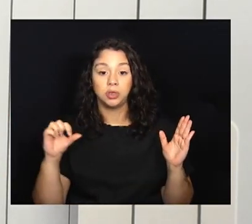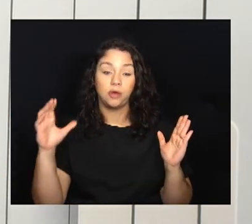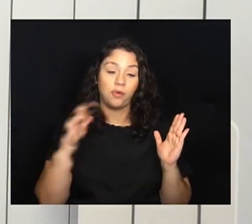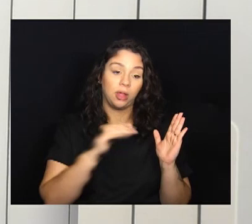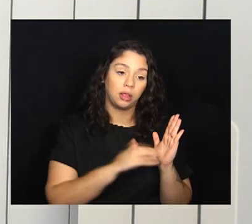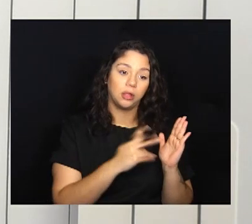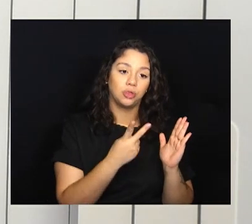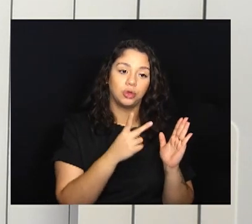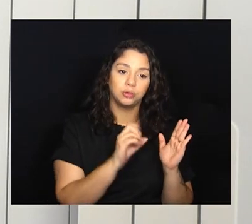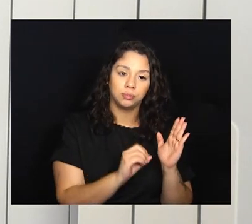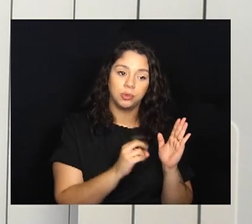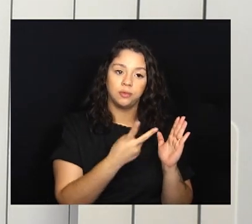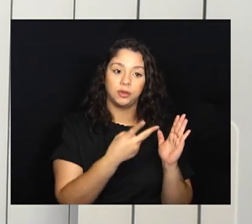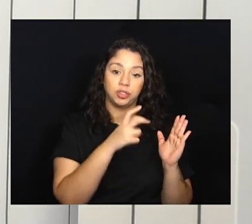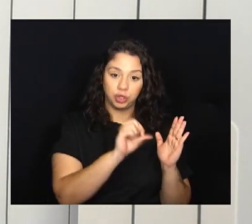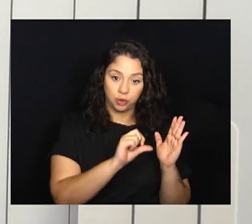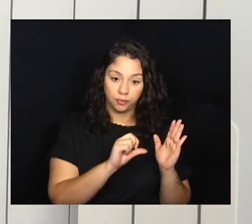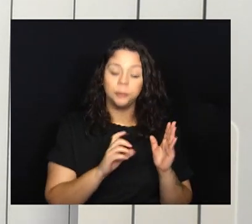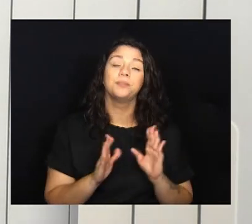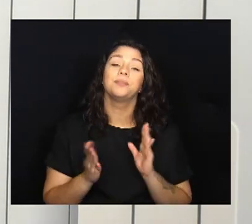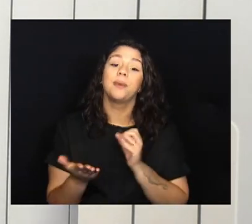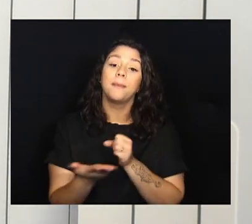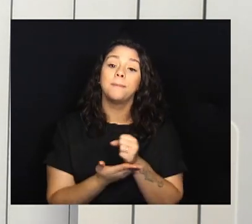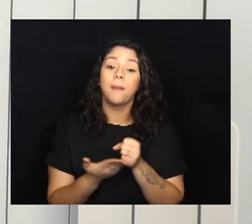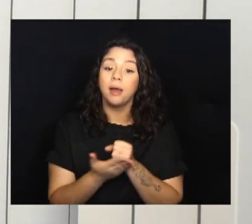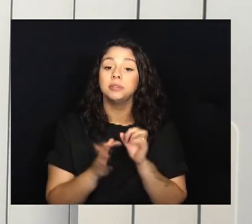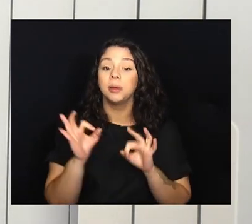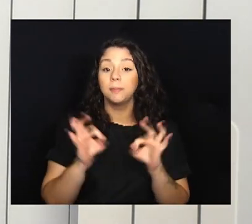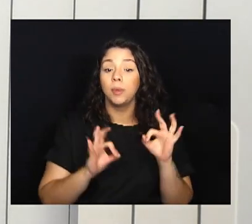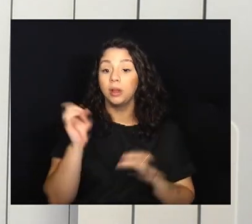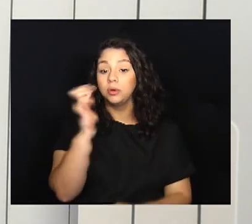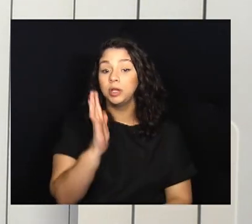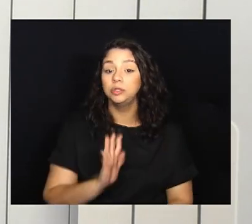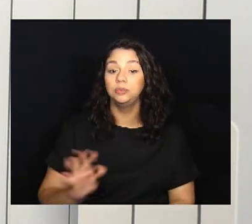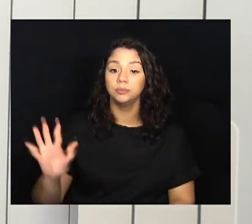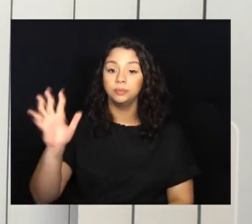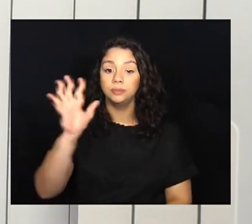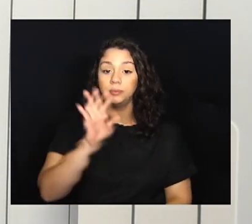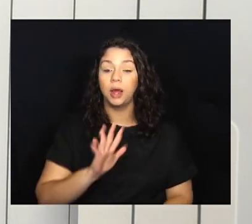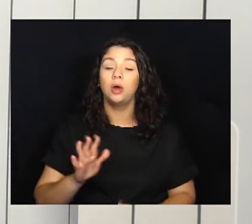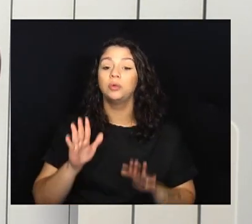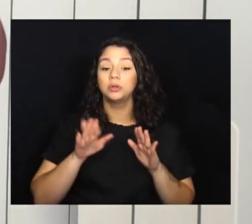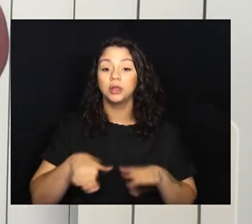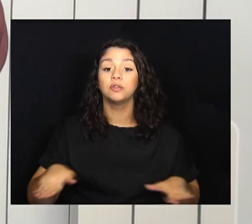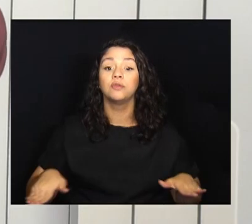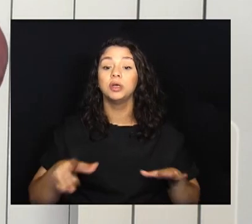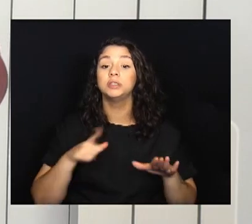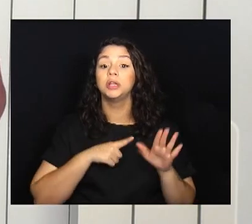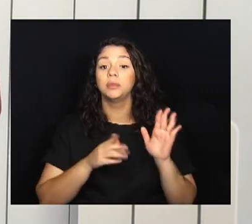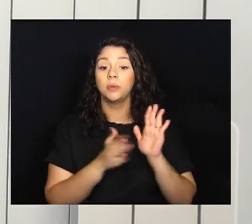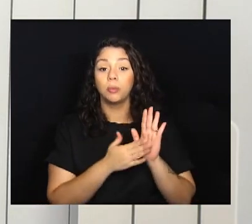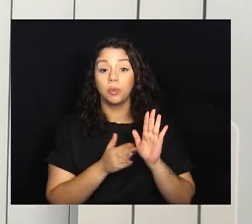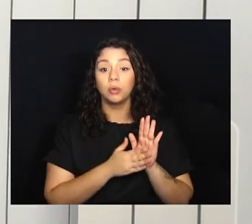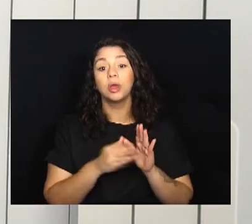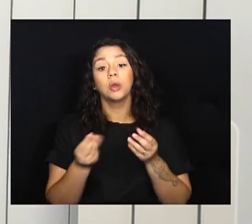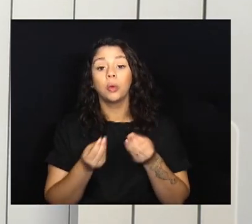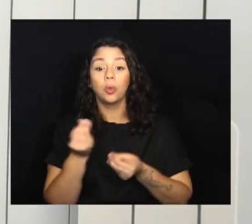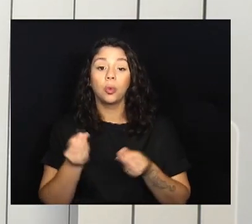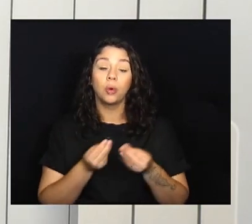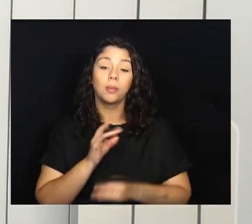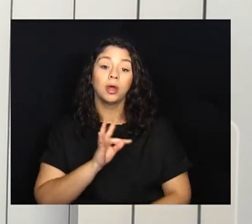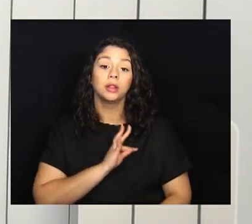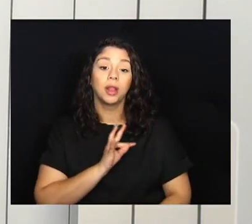2019-2029. Embasada pelo Plano Nacional da Primeira Infância, a proposta estabelece diretrizes técnicas